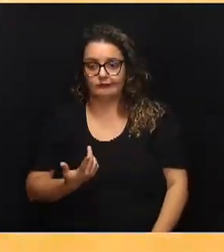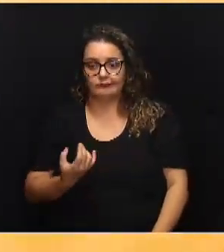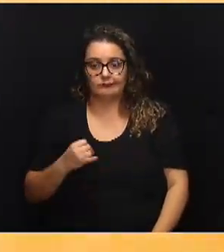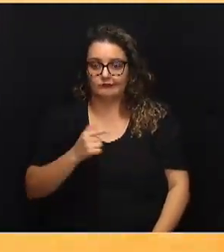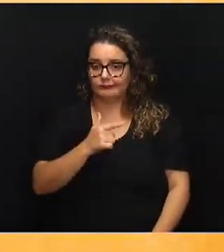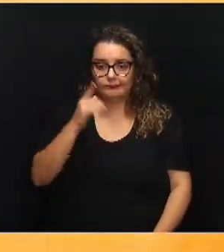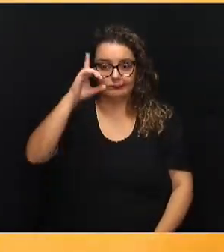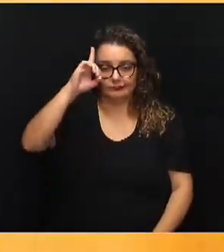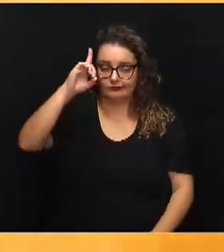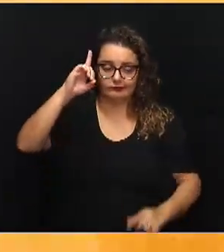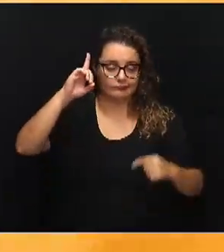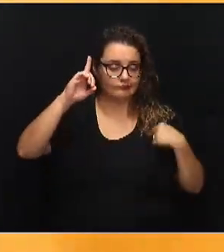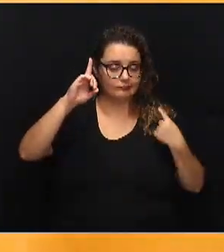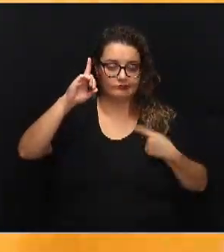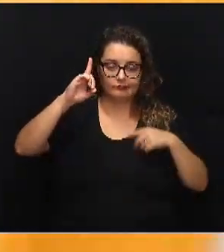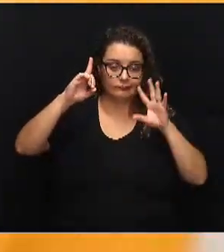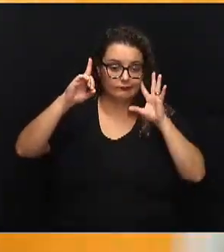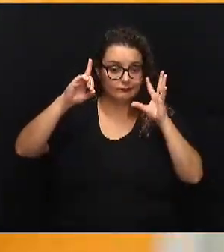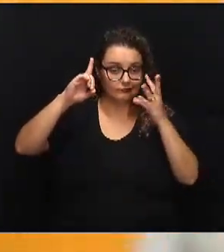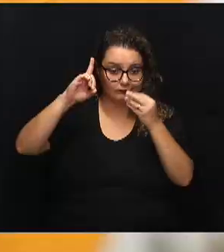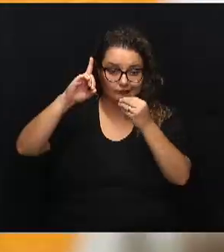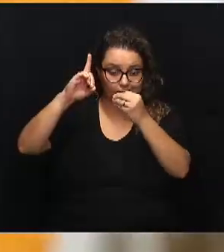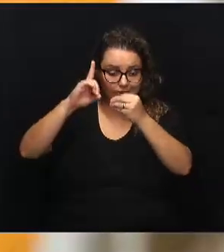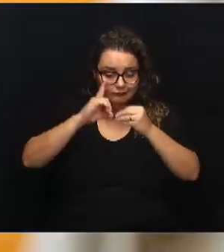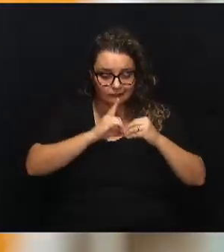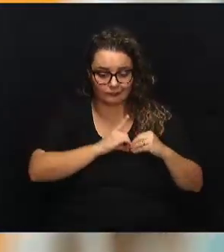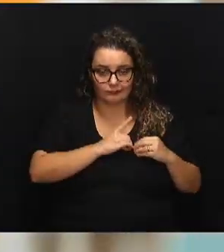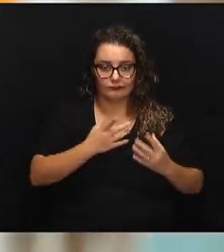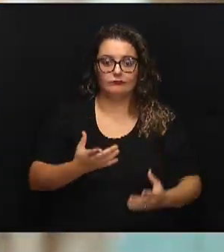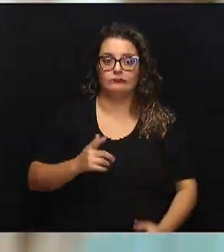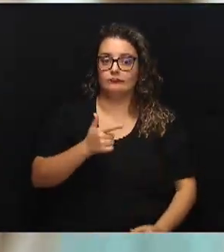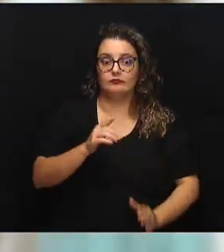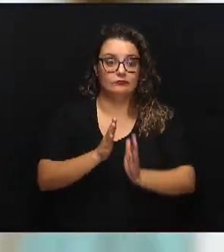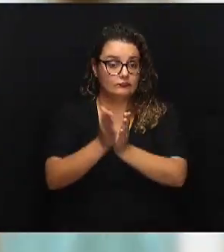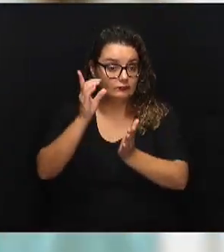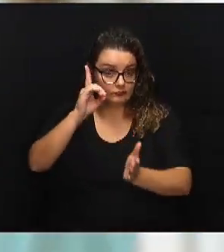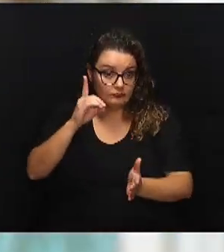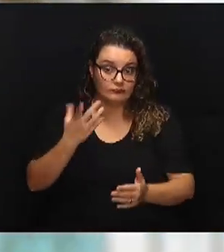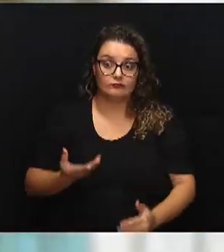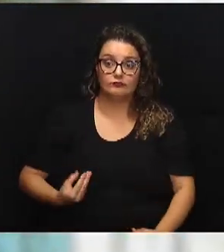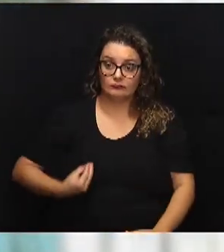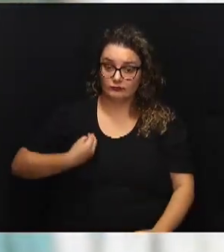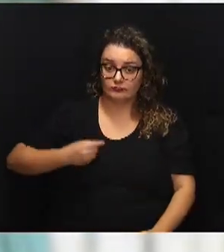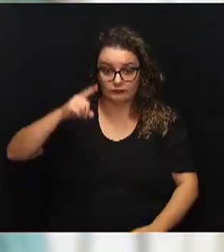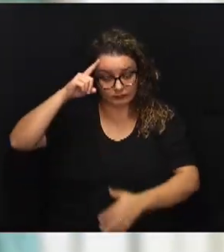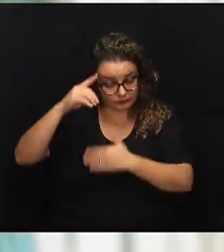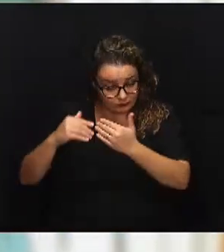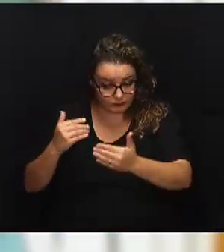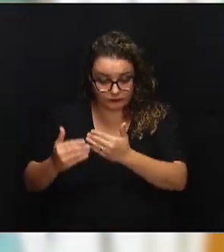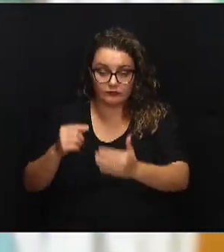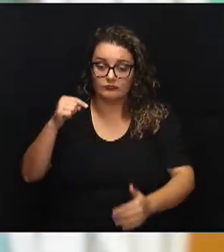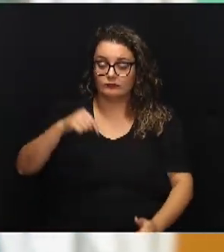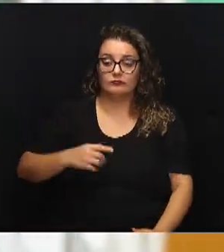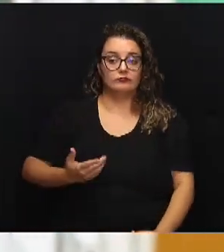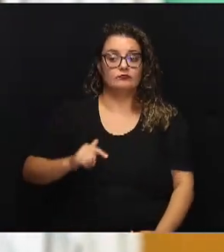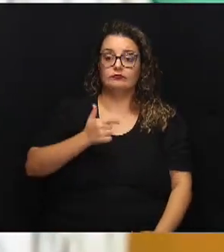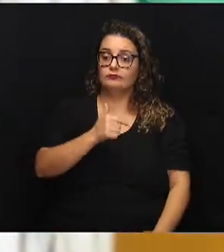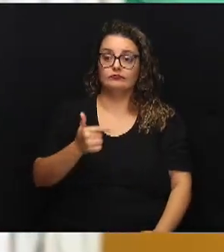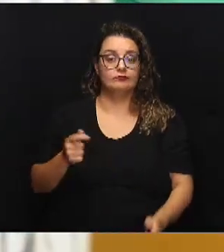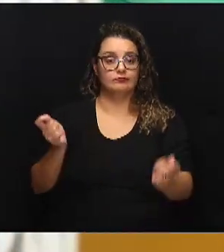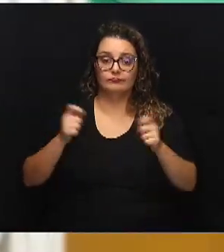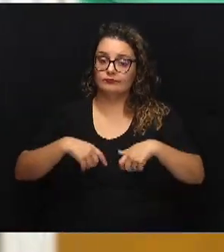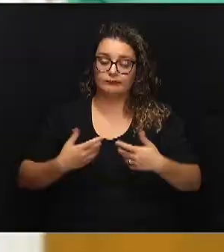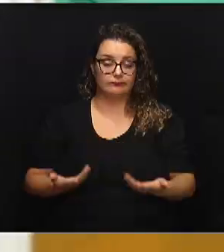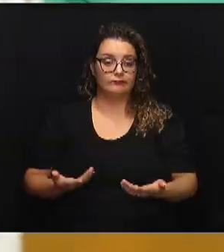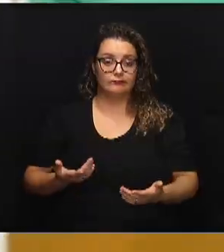nossa compreensão, sem as escrituras sagradas que a gente vivencia diariamente aqui, não é possível.